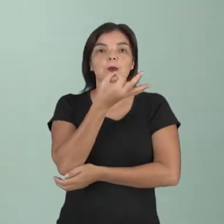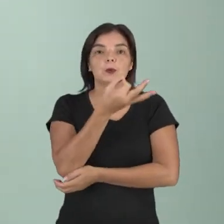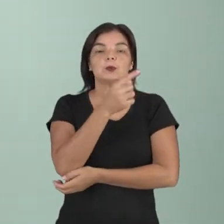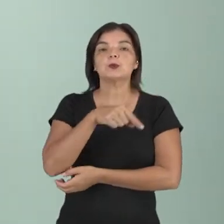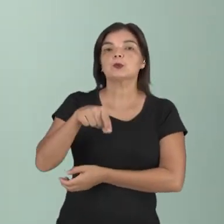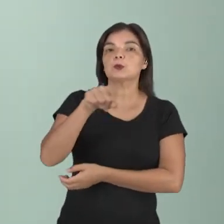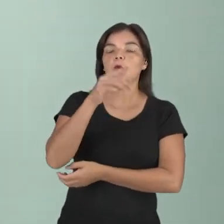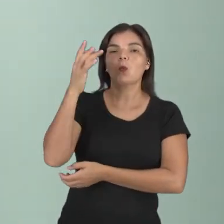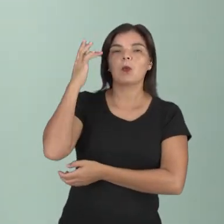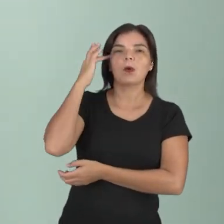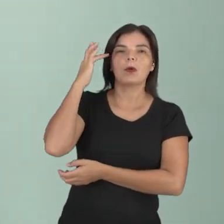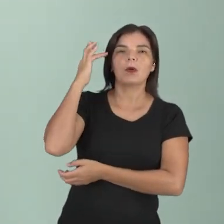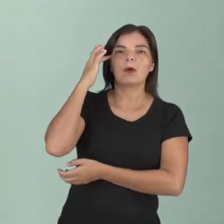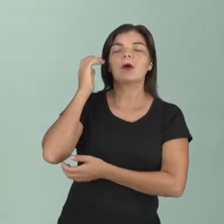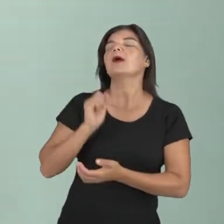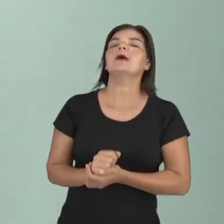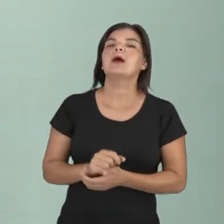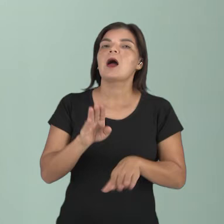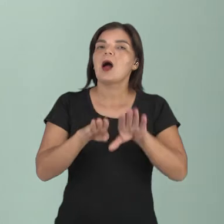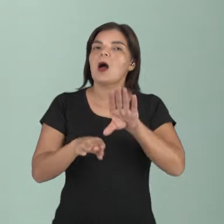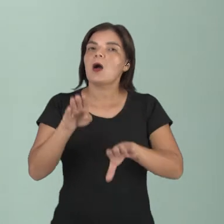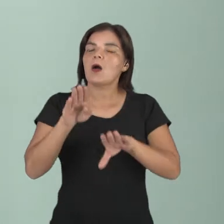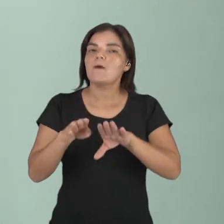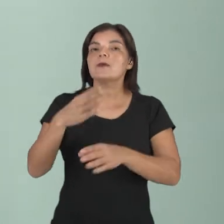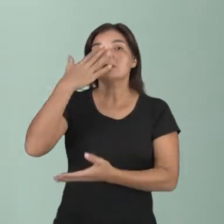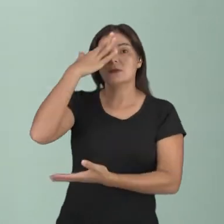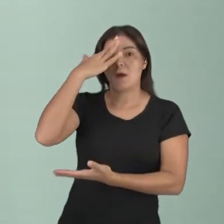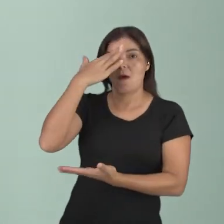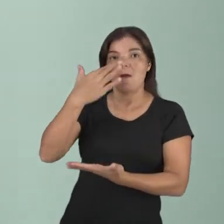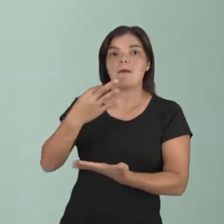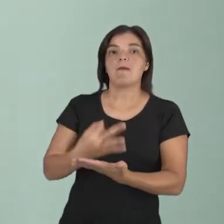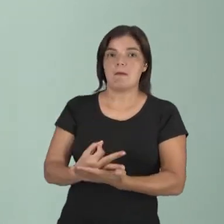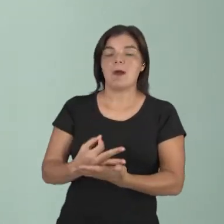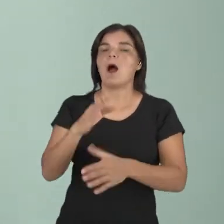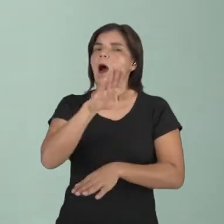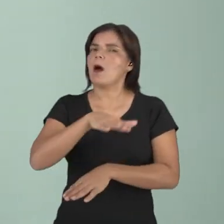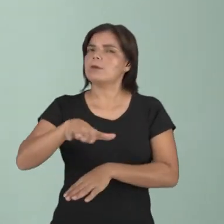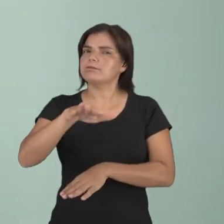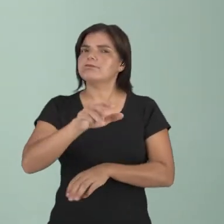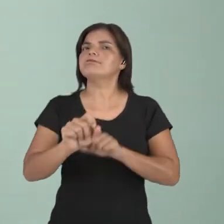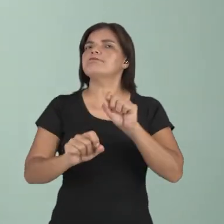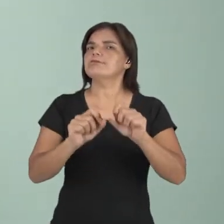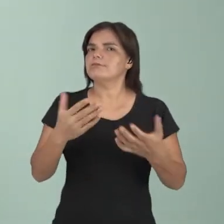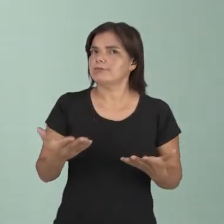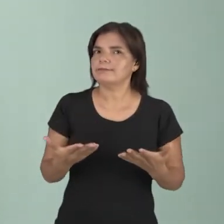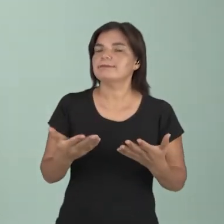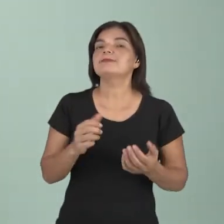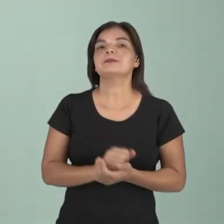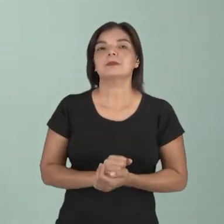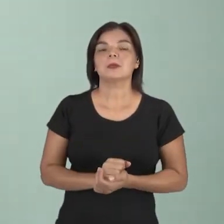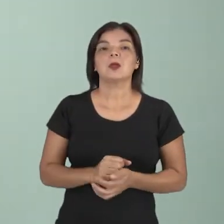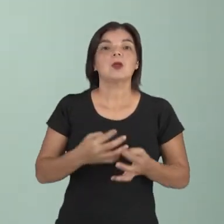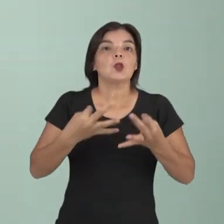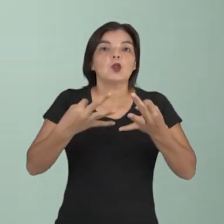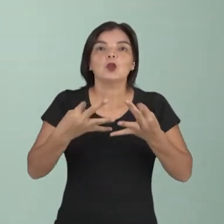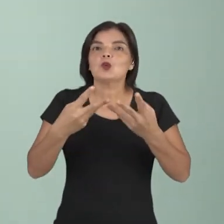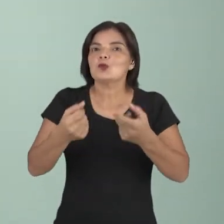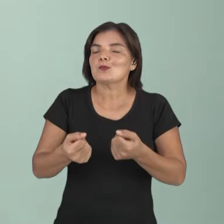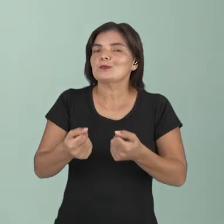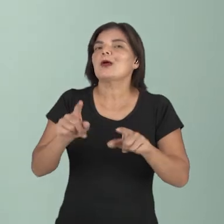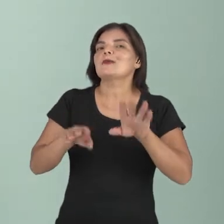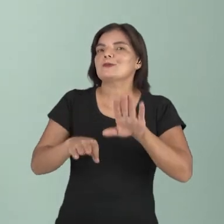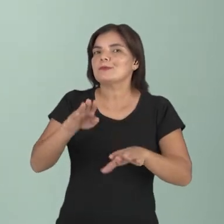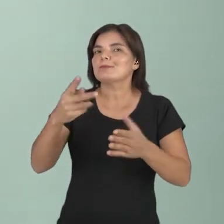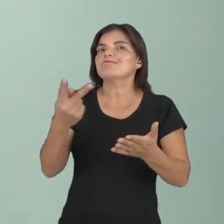os nossos achismos, as nossas convicções, na maioria das vezes, são absolutamente